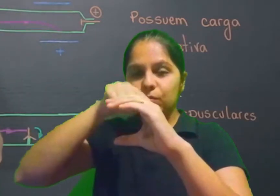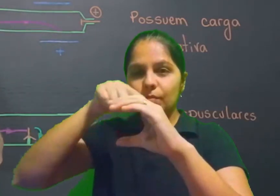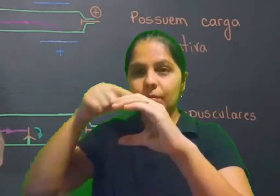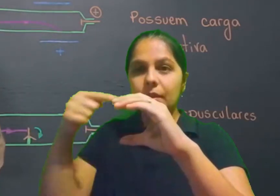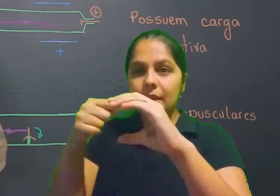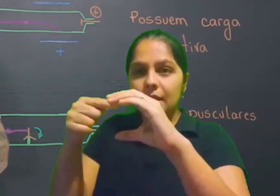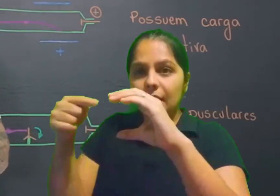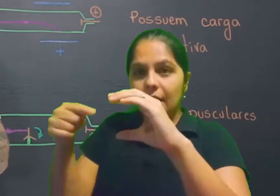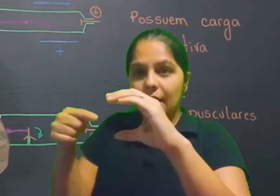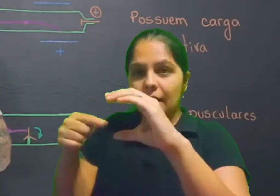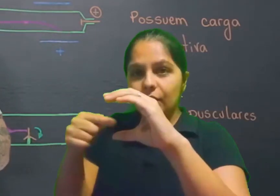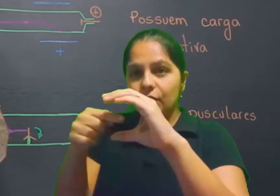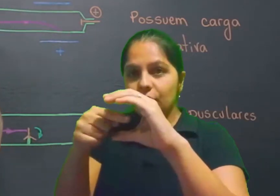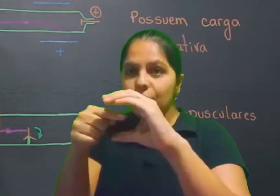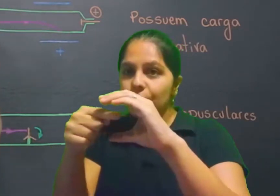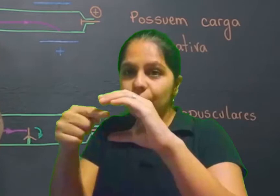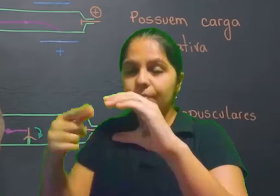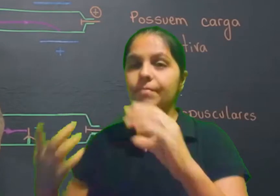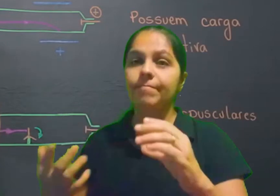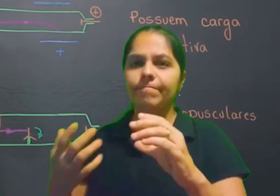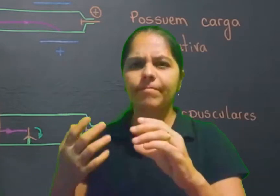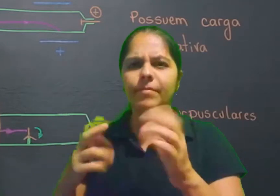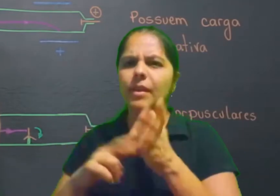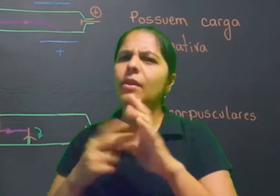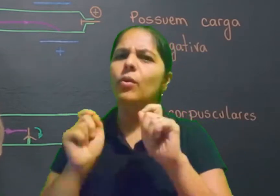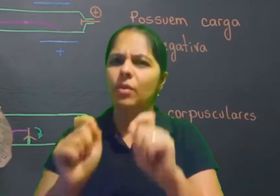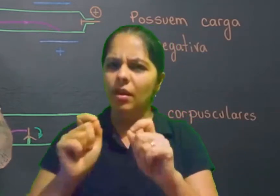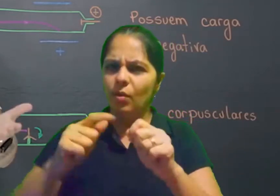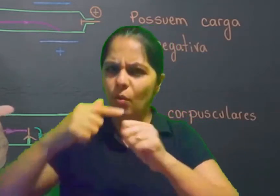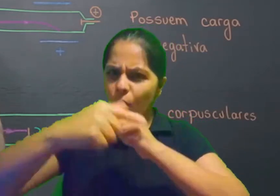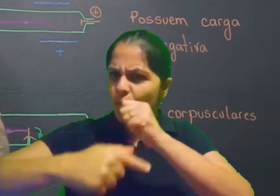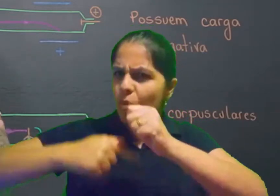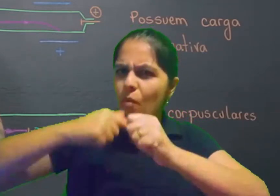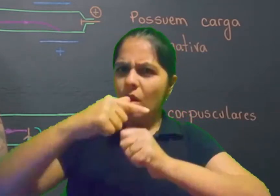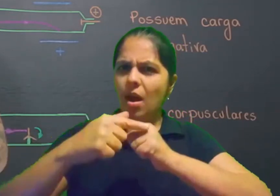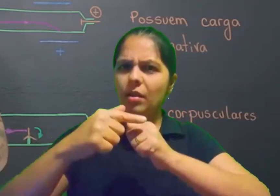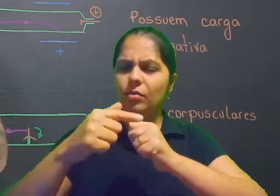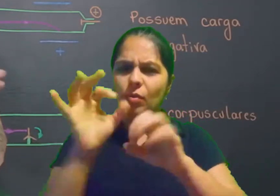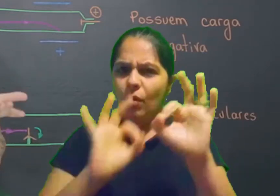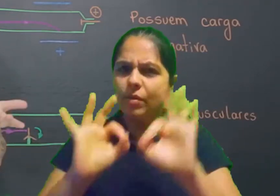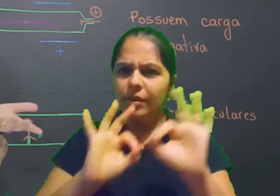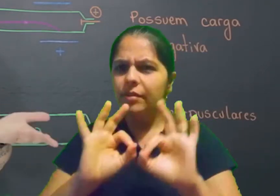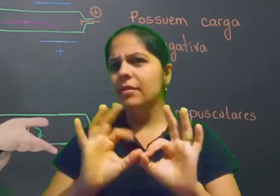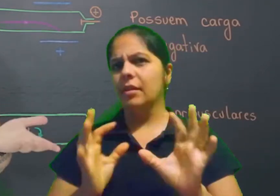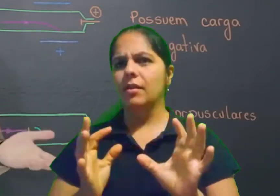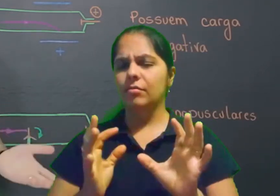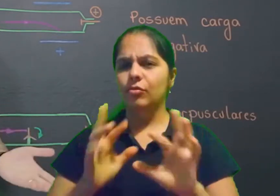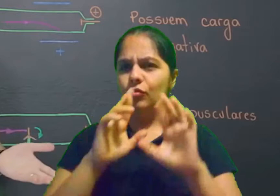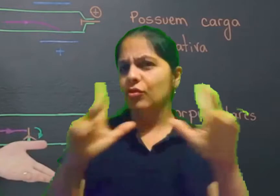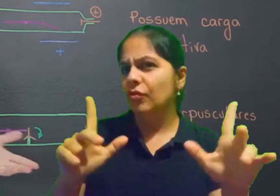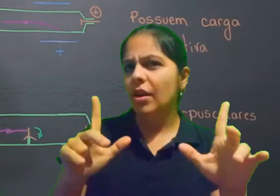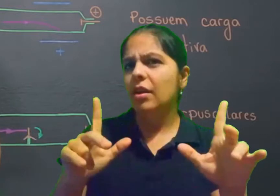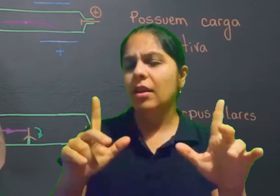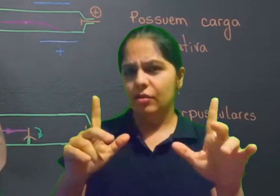negativas encrustadas nele. Então quer dizer que o átomo aqui agora ele já é divisível, que é diferente do átomo